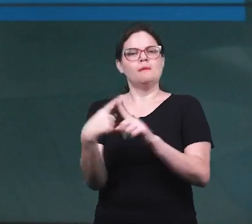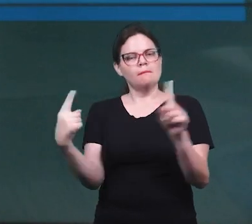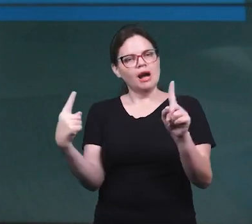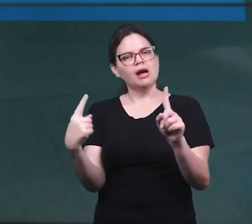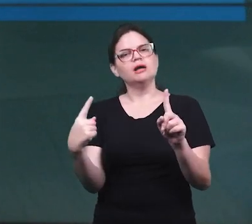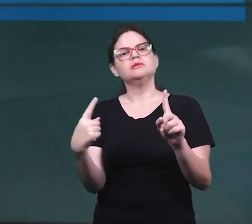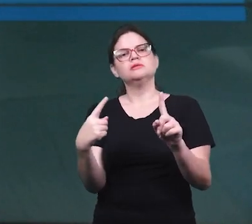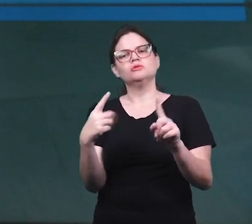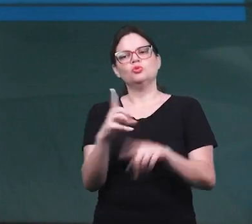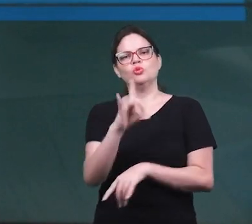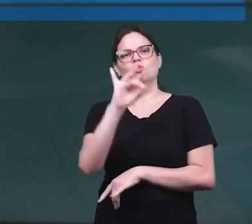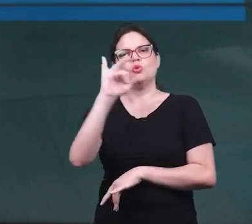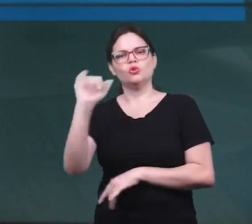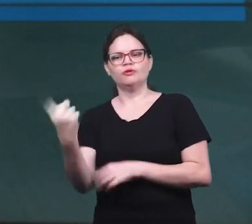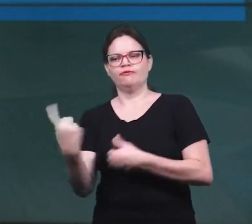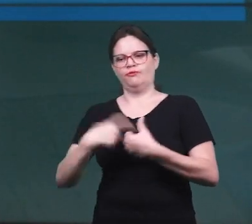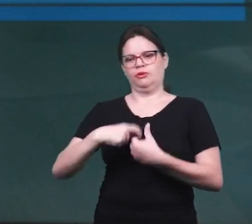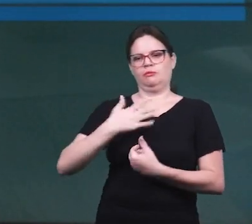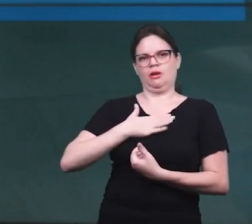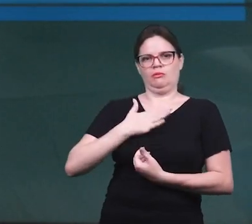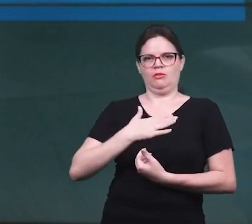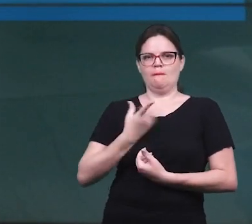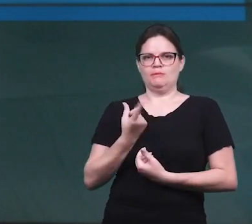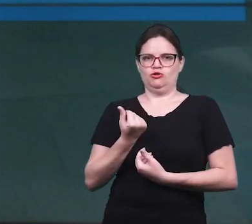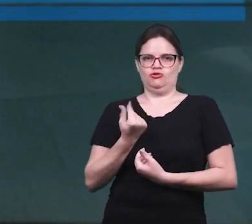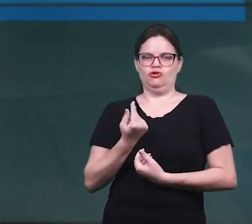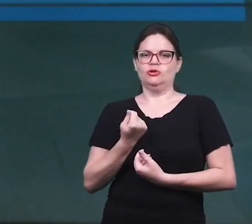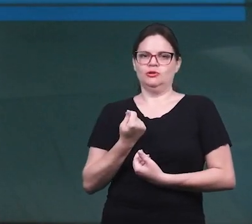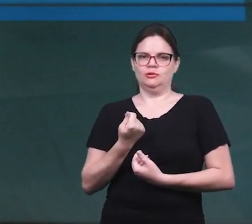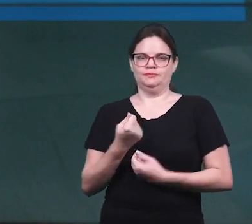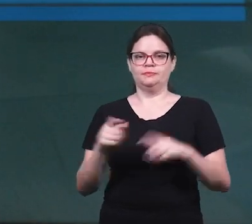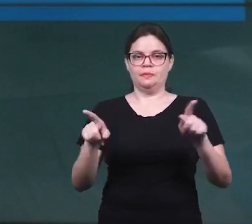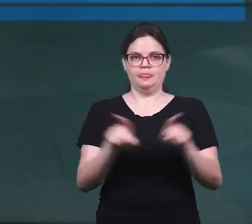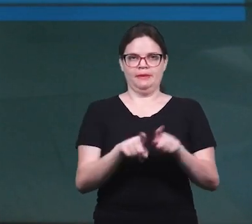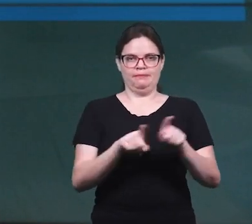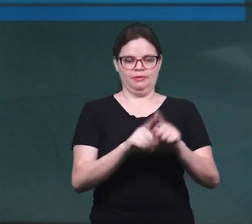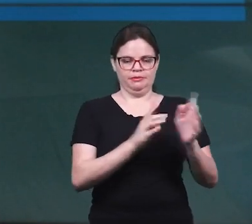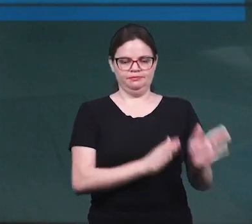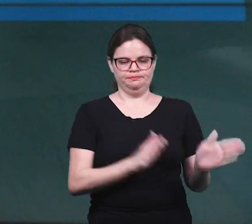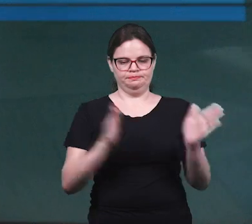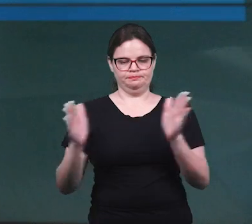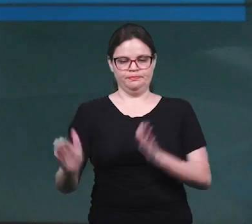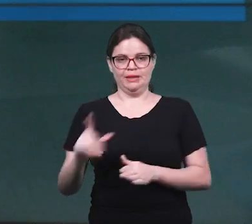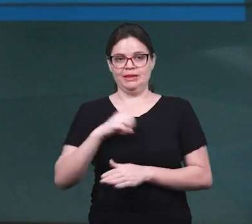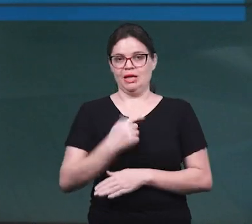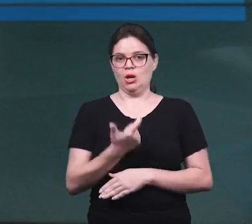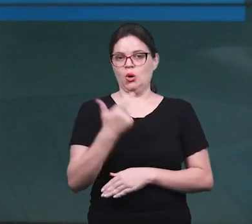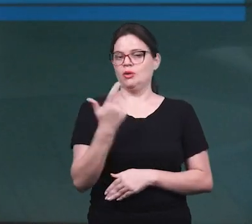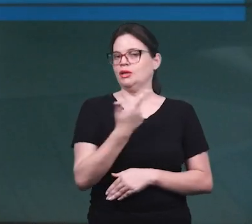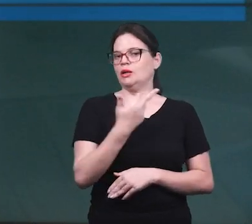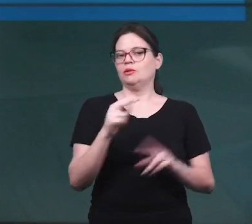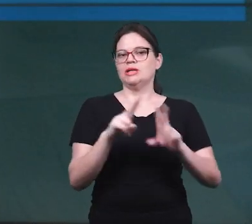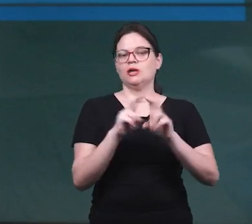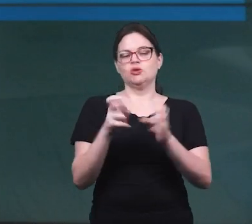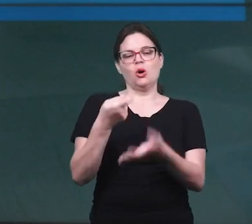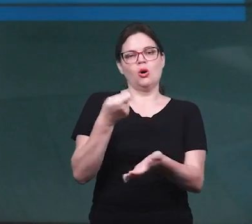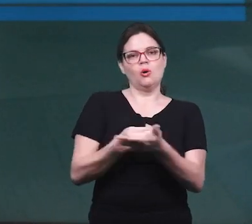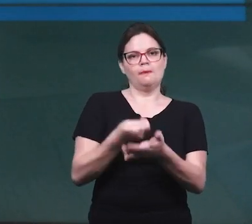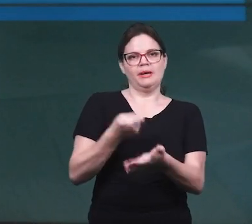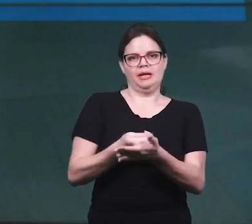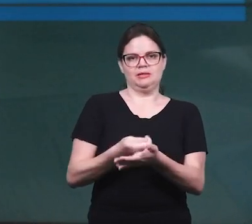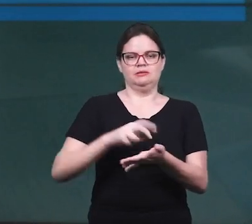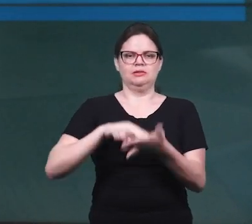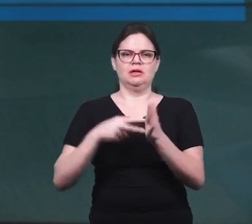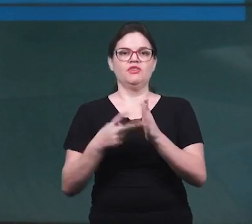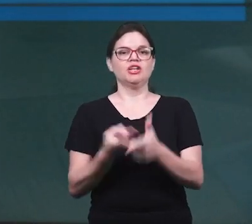bolso. Do outro lado do patrimônio, nós temos as obrigações exigíveis, que são, na verdade, as